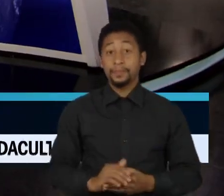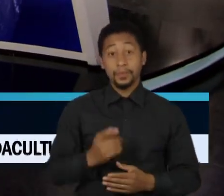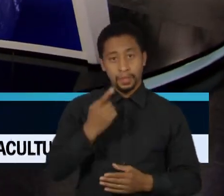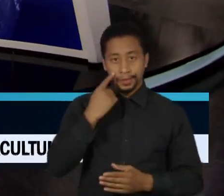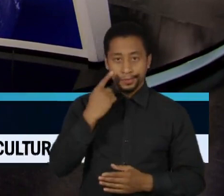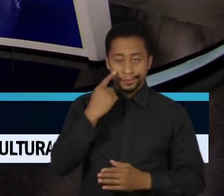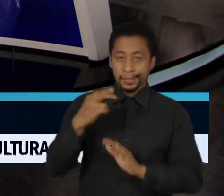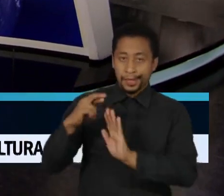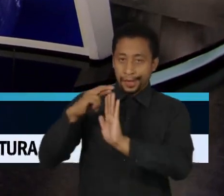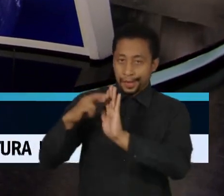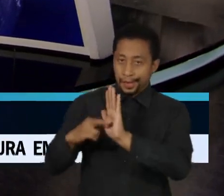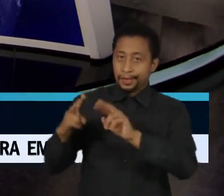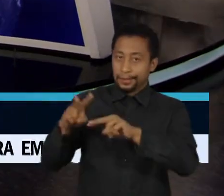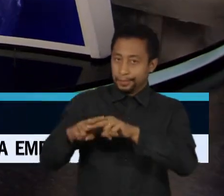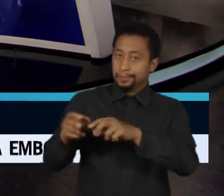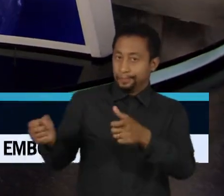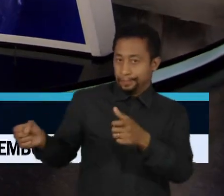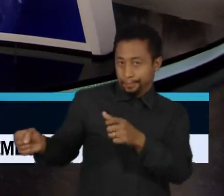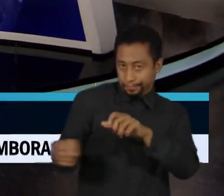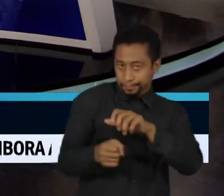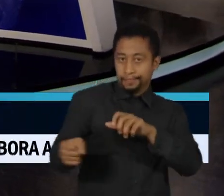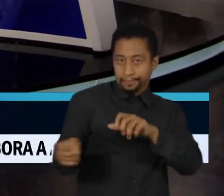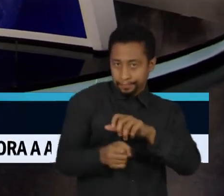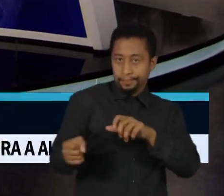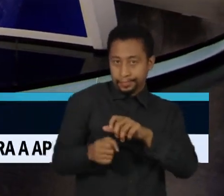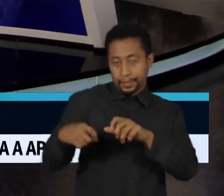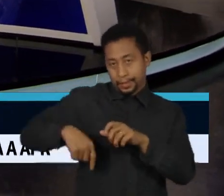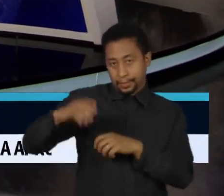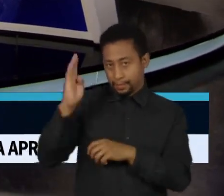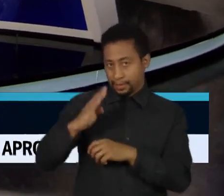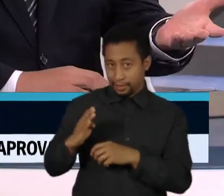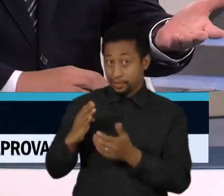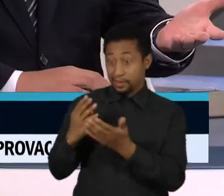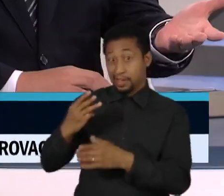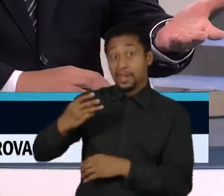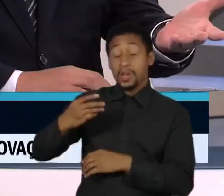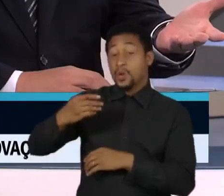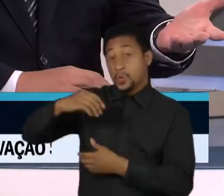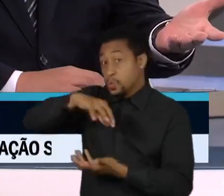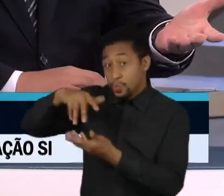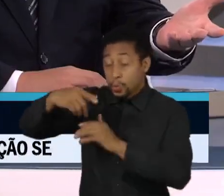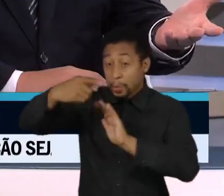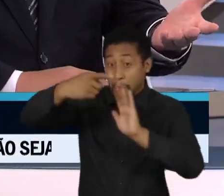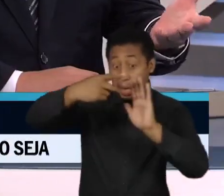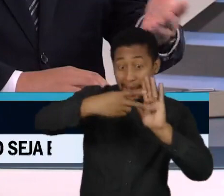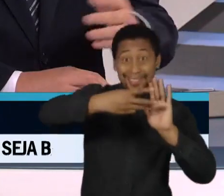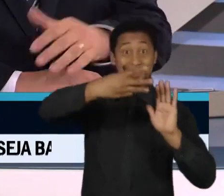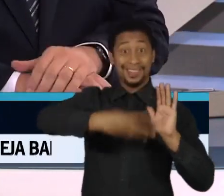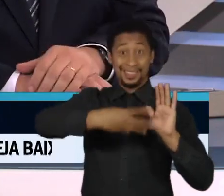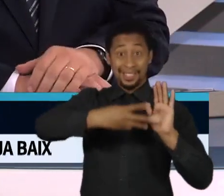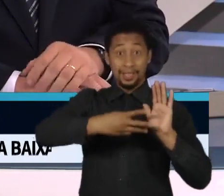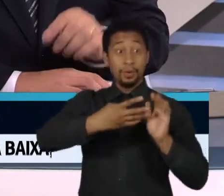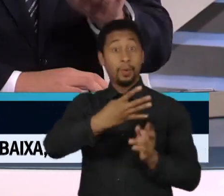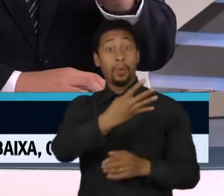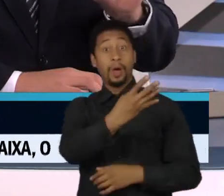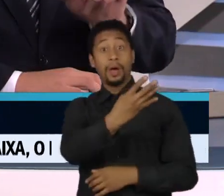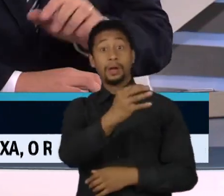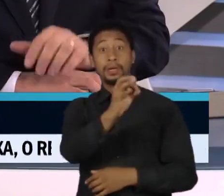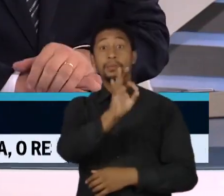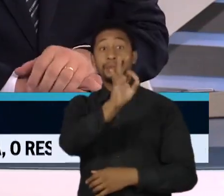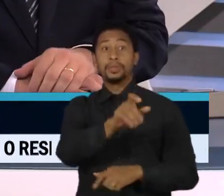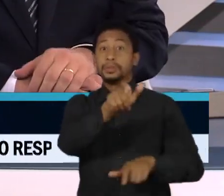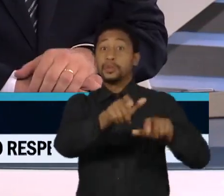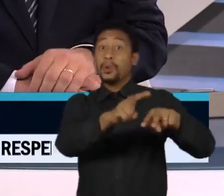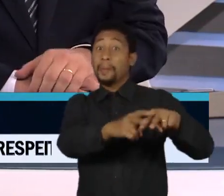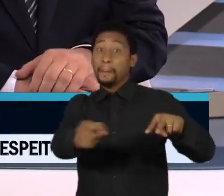prisional que é o terceiro maior do mundo e no qual 40% não foi julgado ainda, né? Exato. Então, essa é a ponta